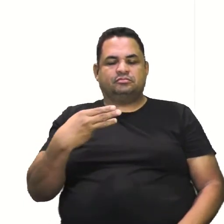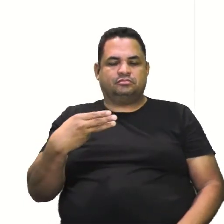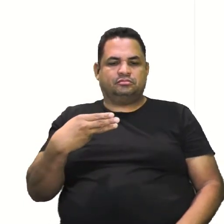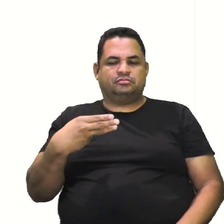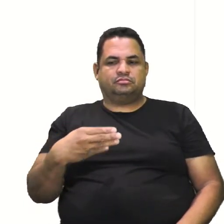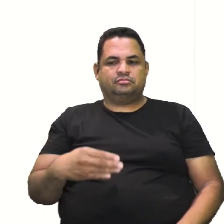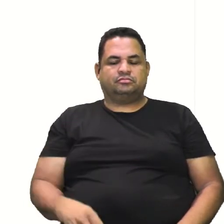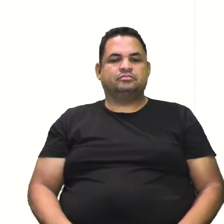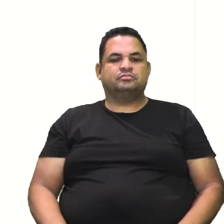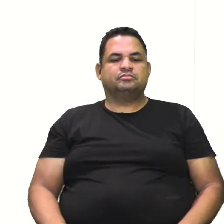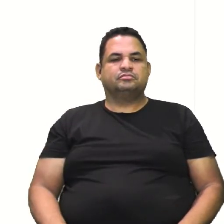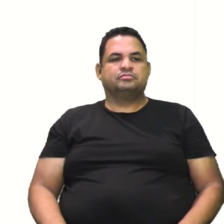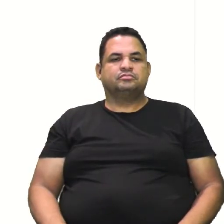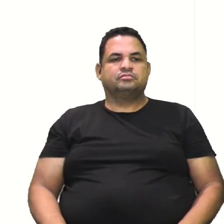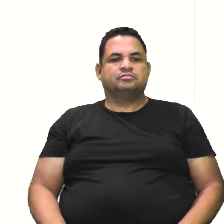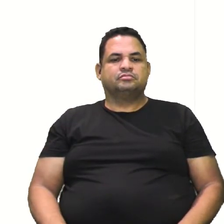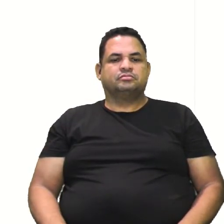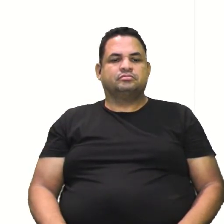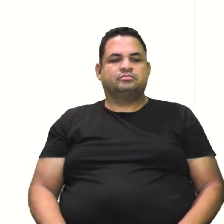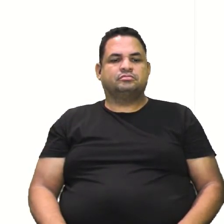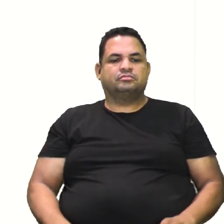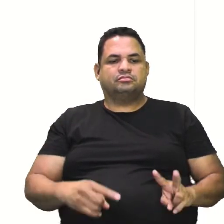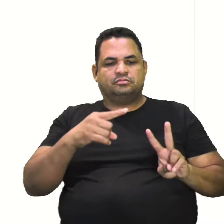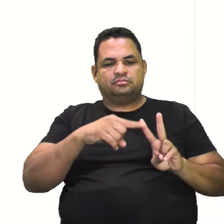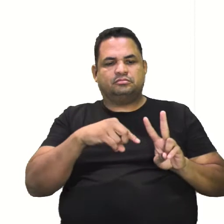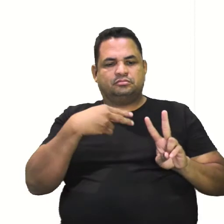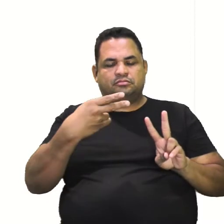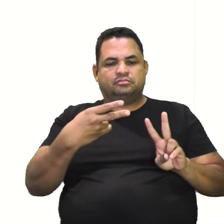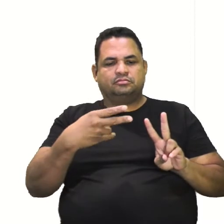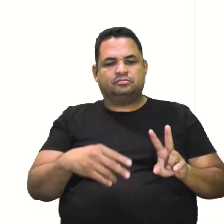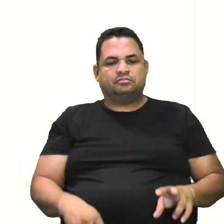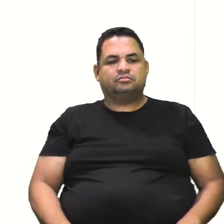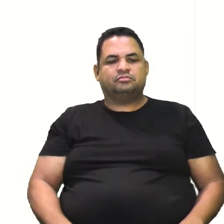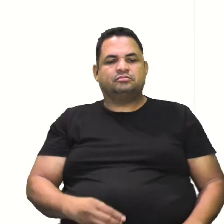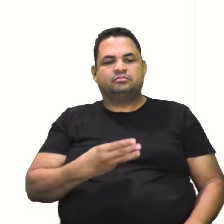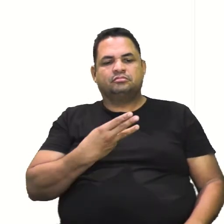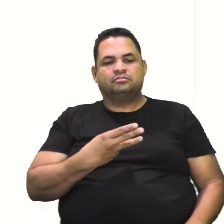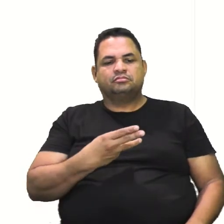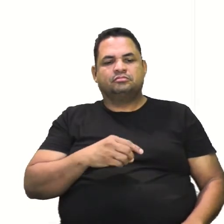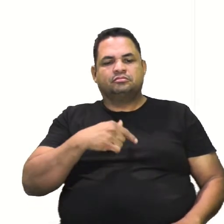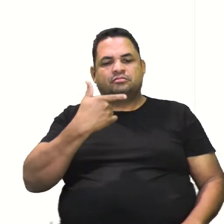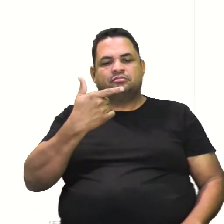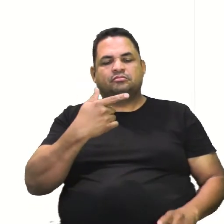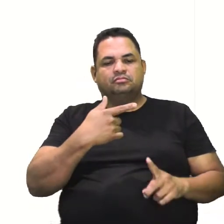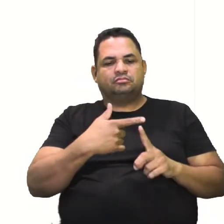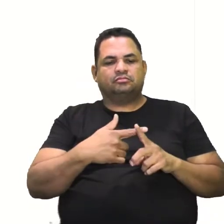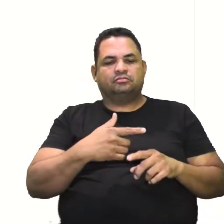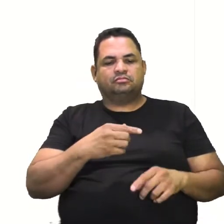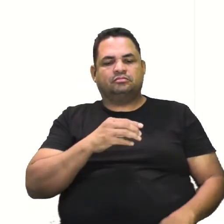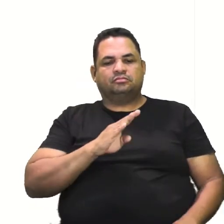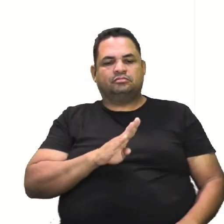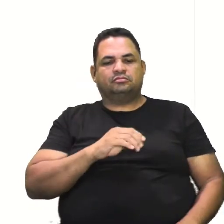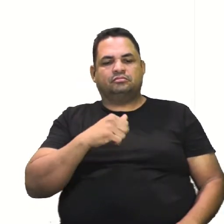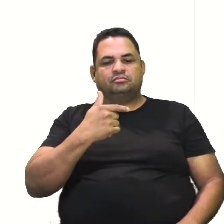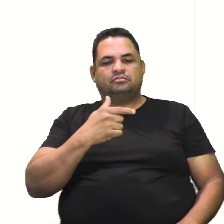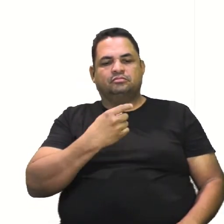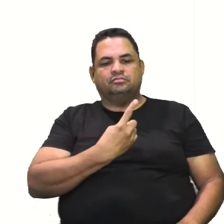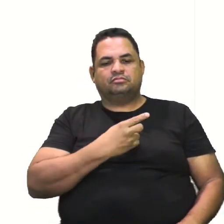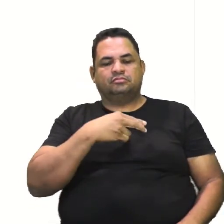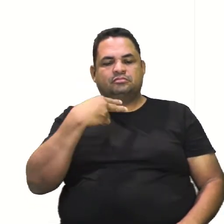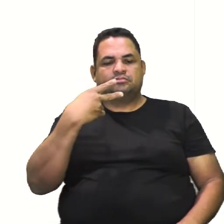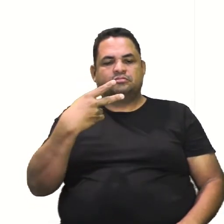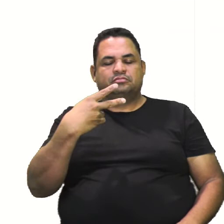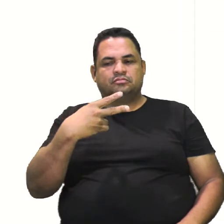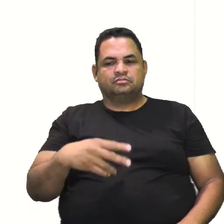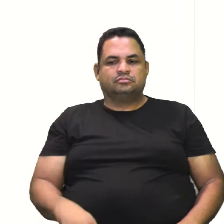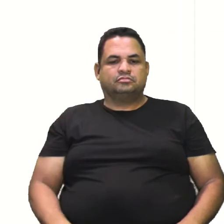13. Menos 13. Vamos lá, raiz de A ao quadrado. 3 ao quadrado. Mais a raiz de B ao quadrado.